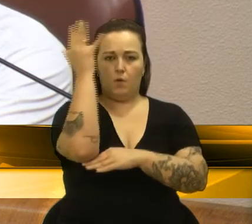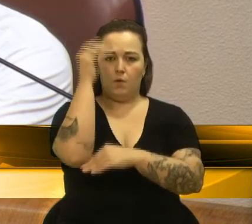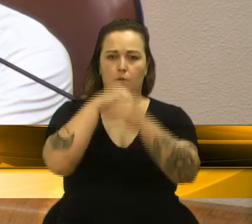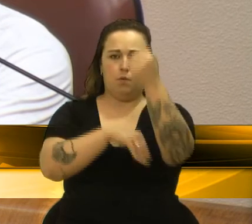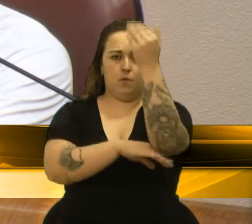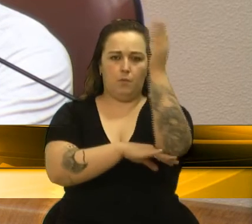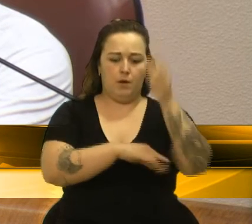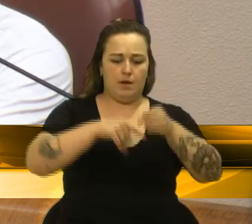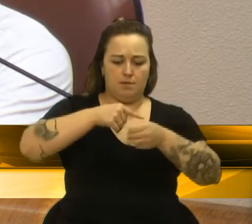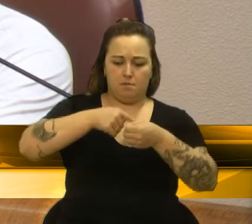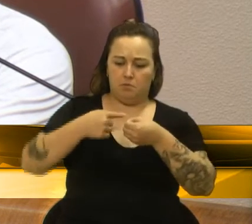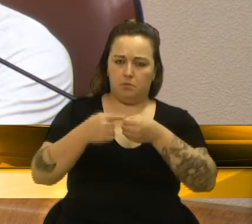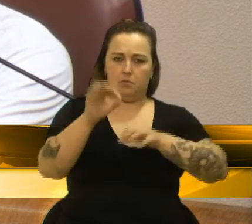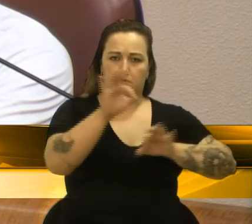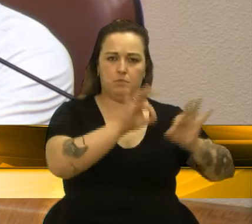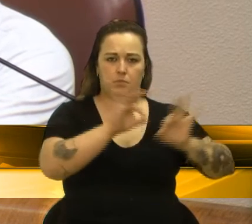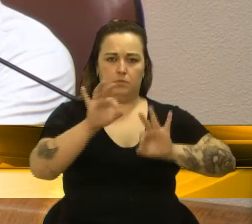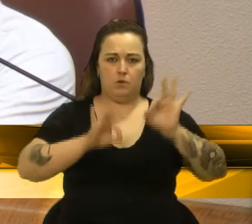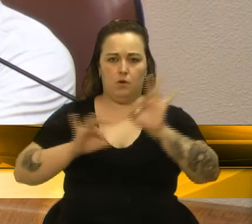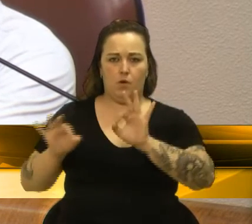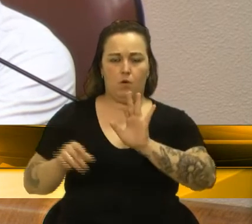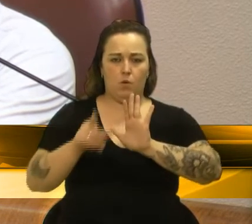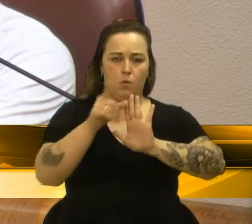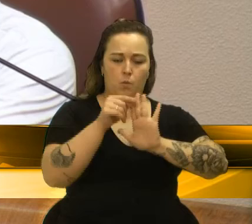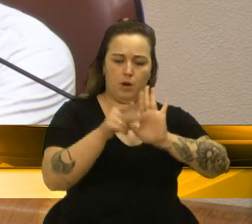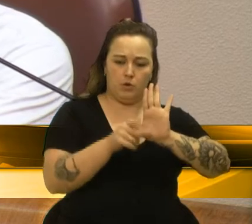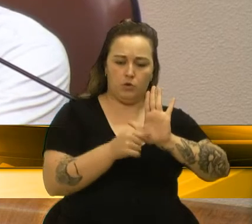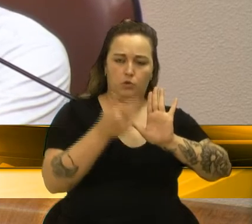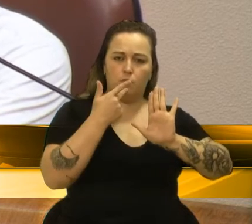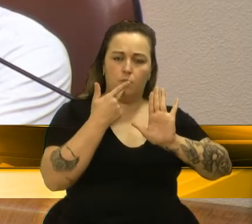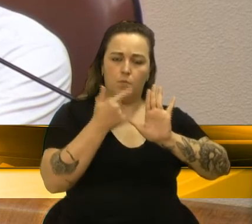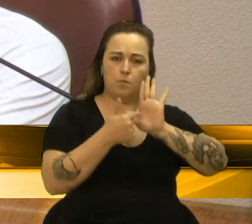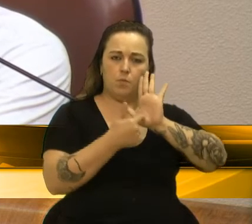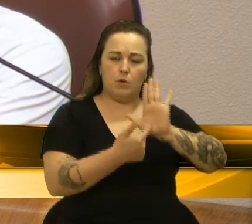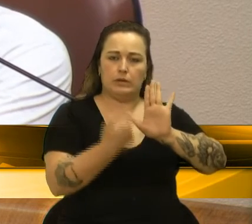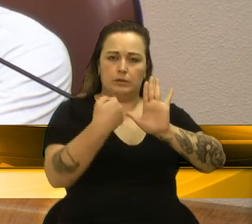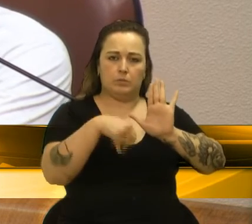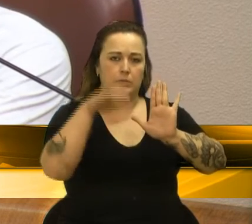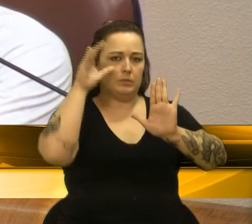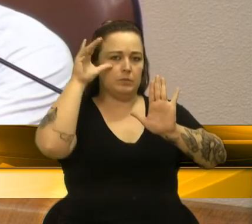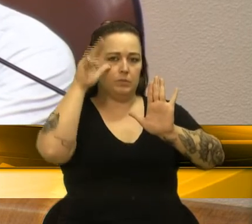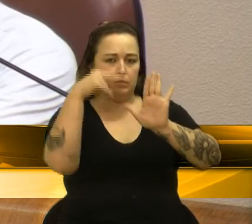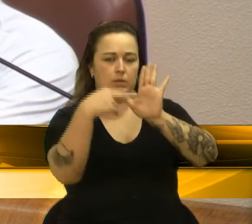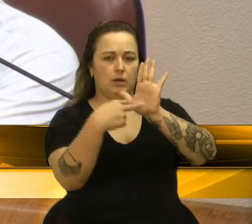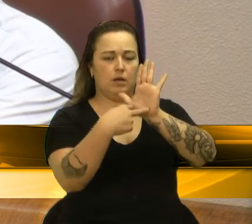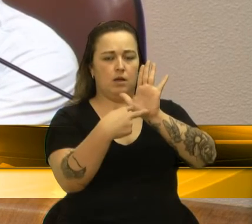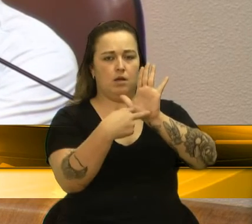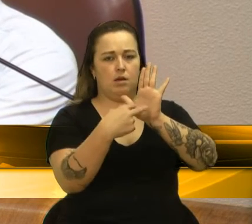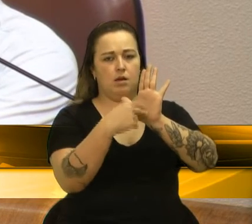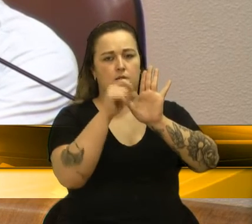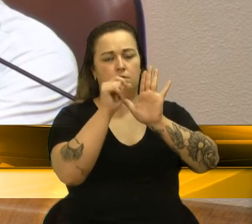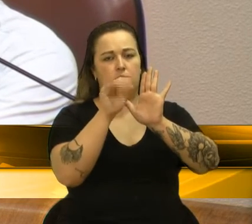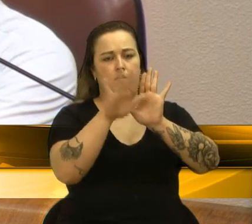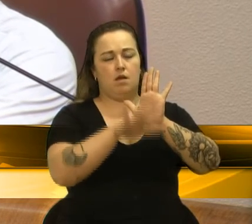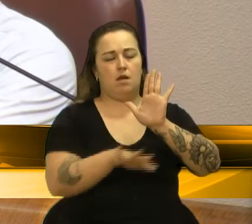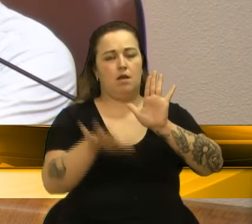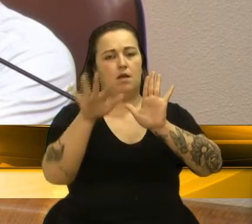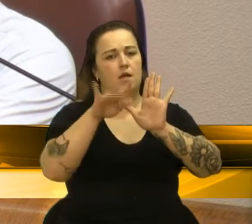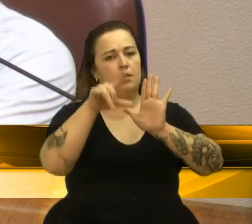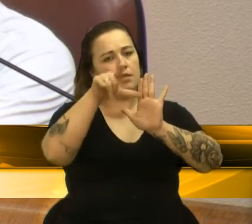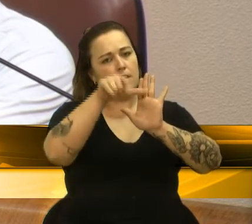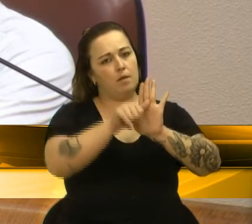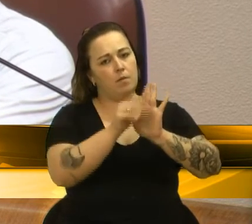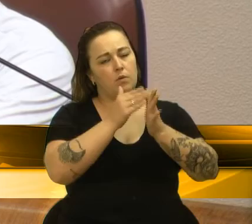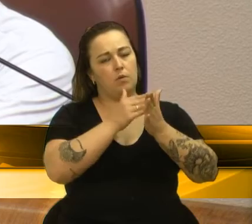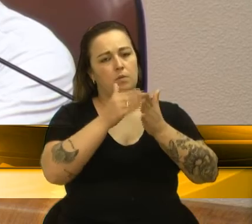183 estabelecem as diretrizes gerais que devem ser observadas ao cenário urbanístico e daí decorre a